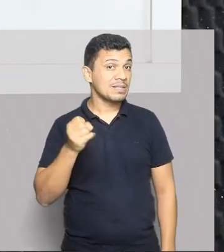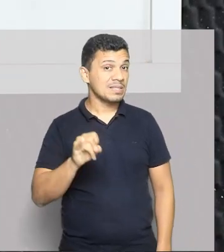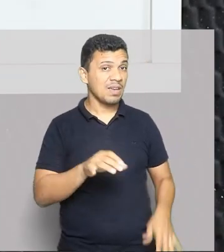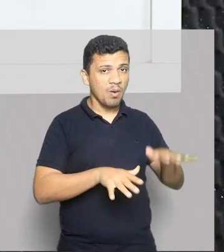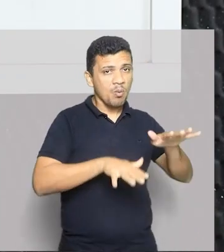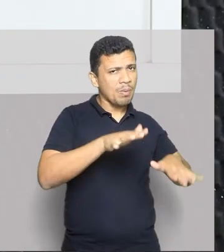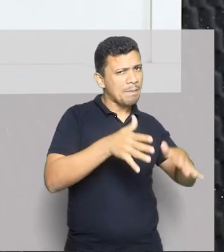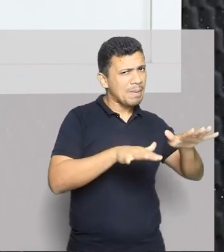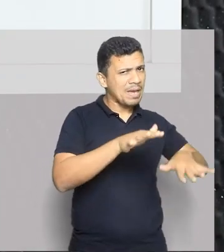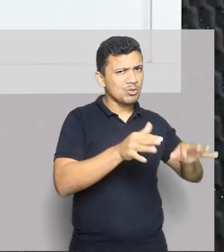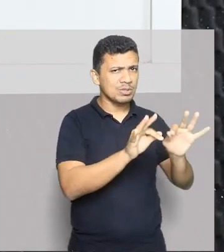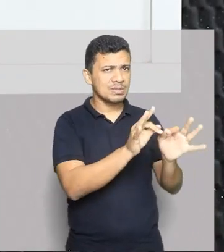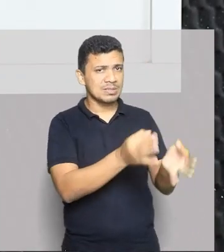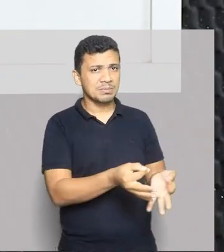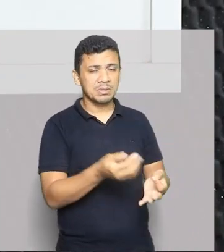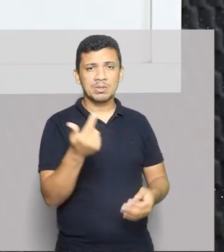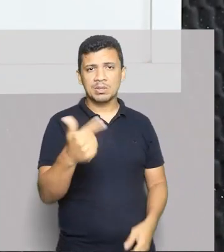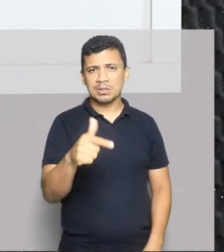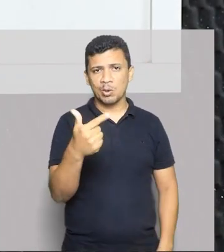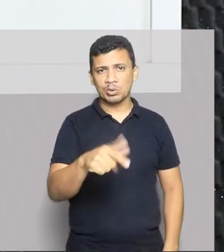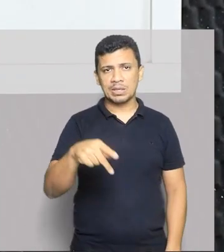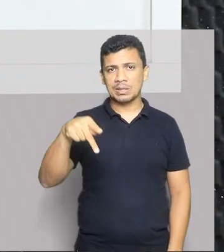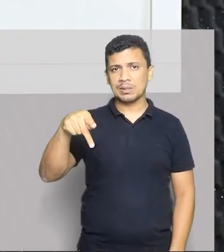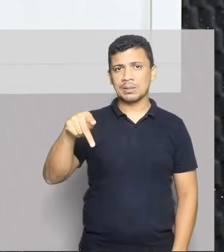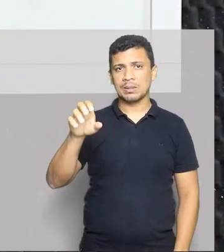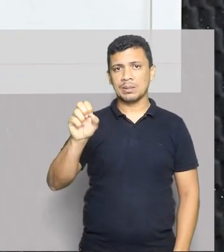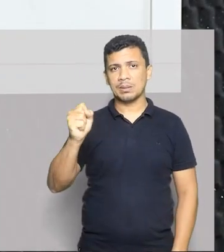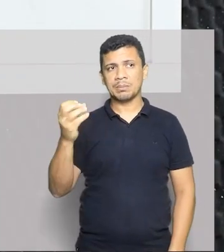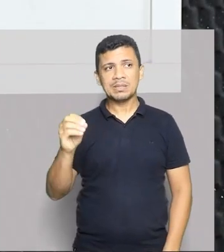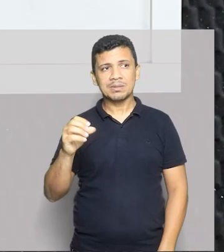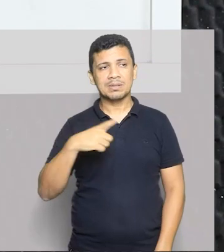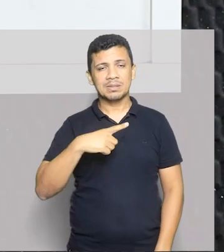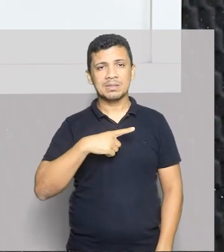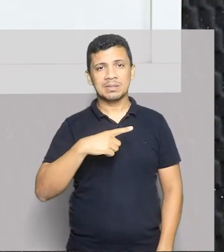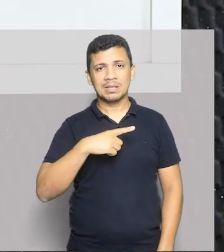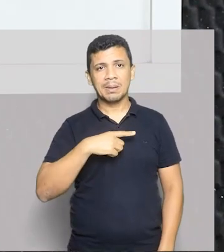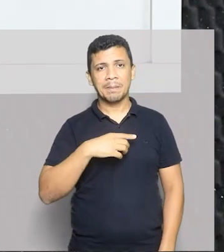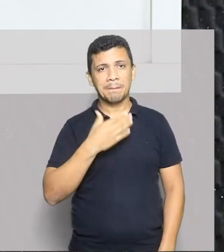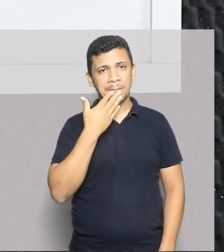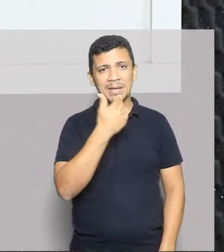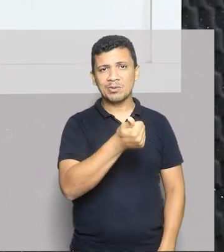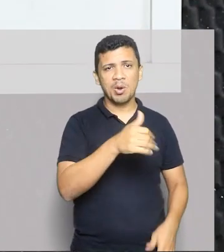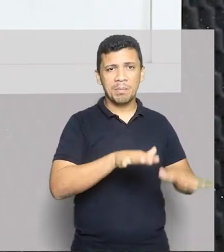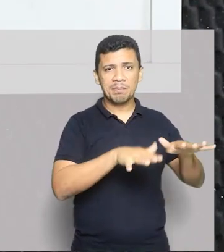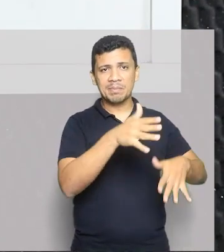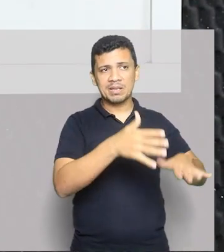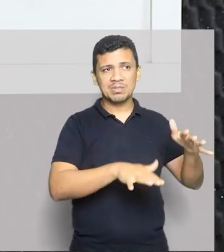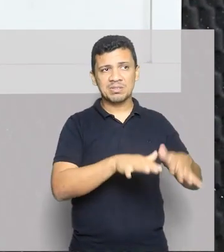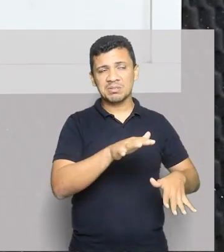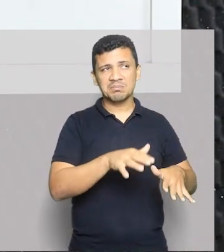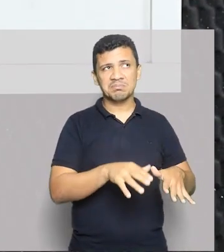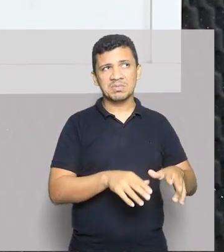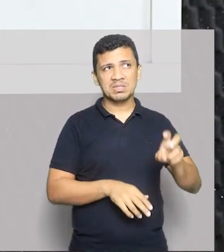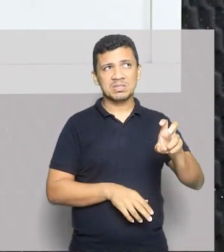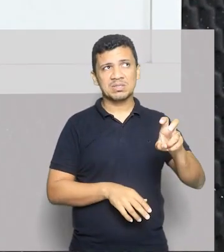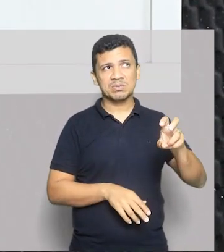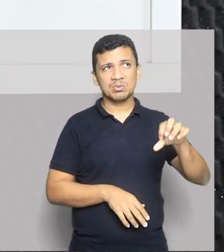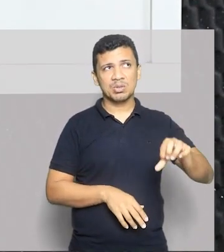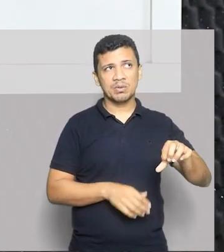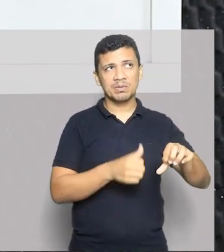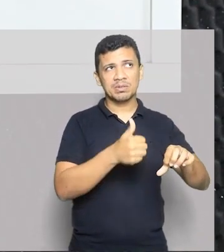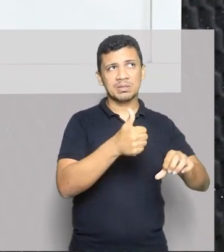se não tivesse os pesos, ele teria uma média melhor, né? 5 mais 9 dá 14, 14 por 2 dá 7,